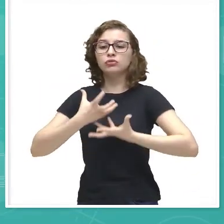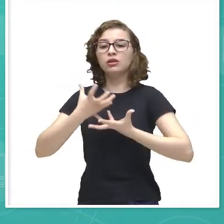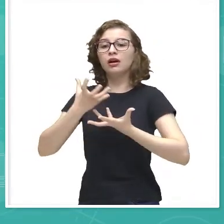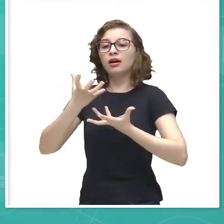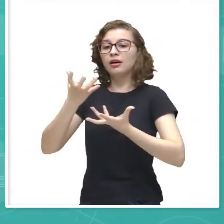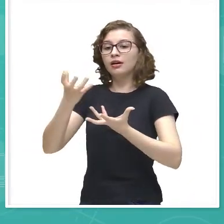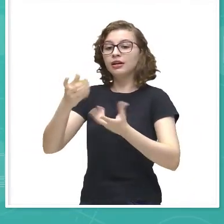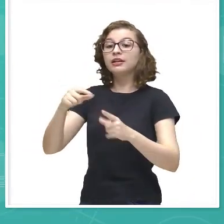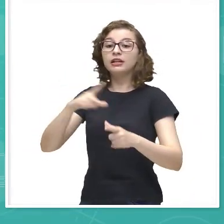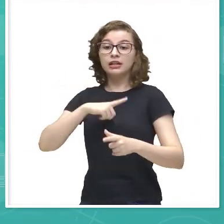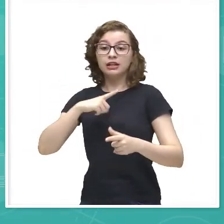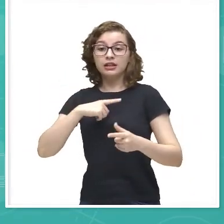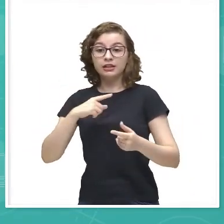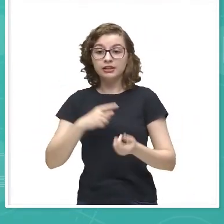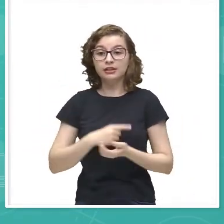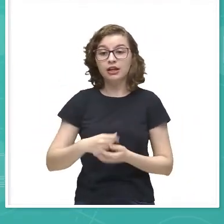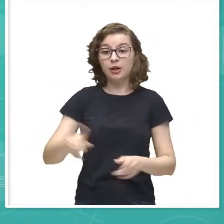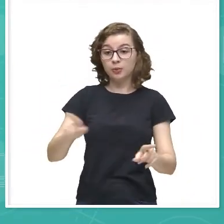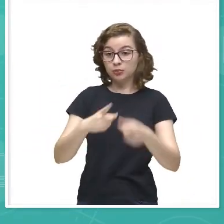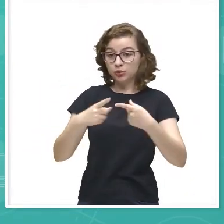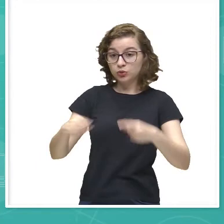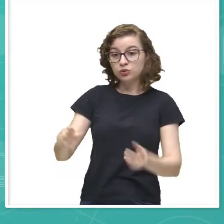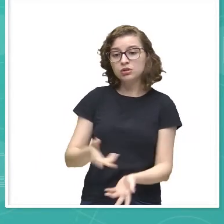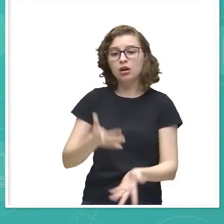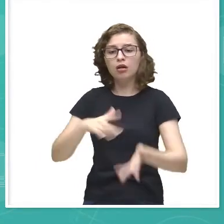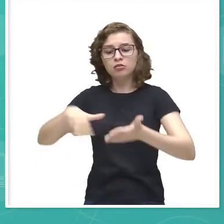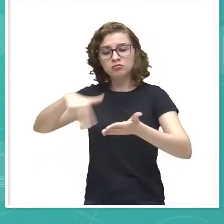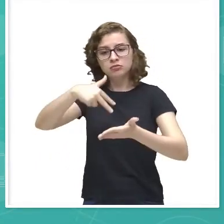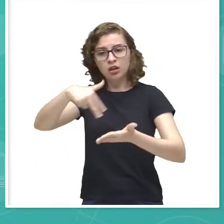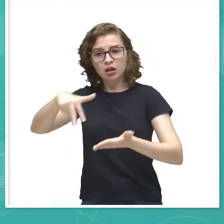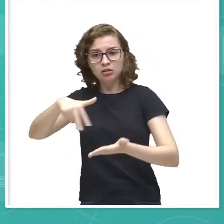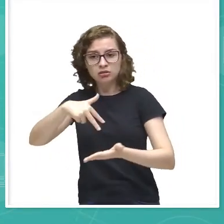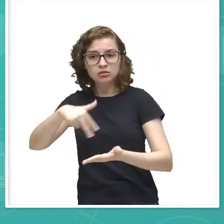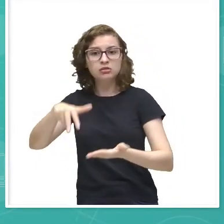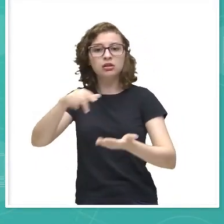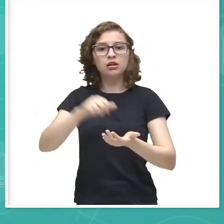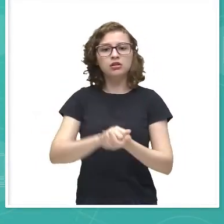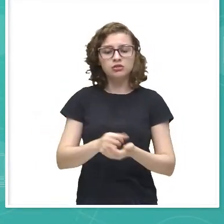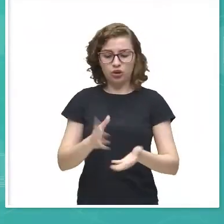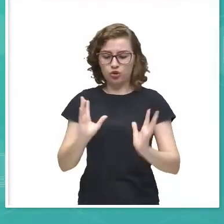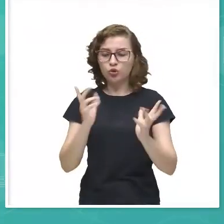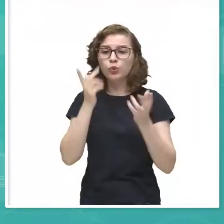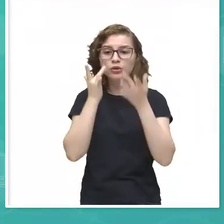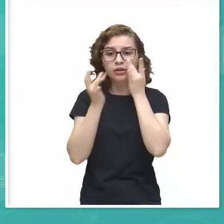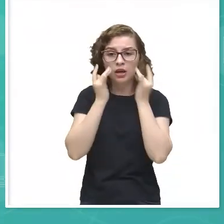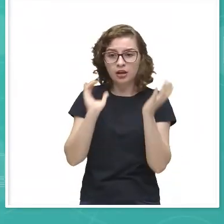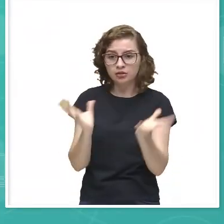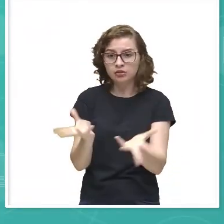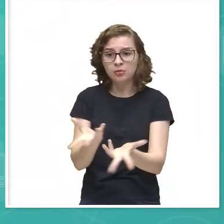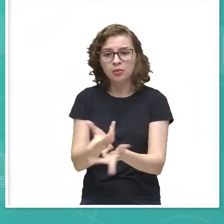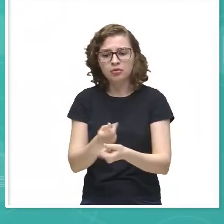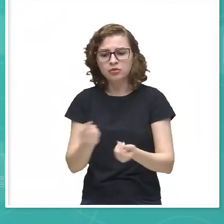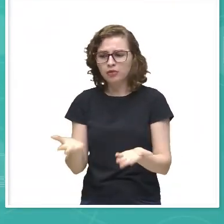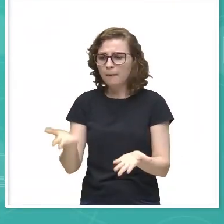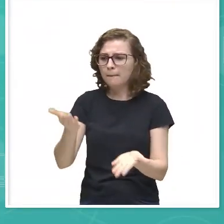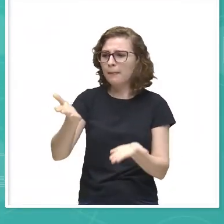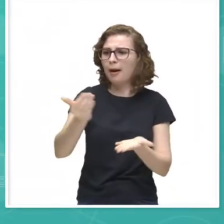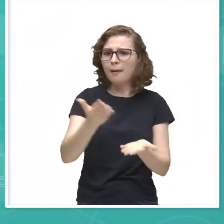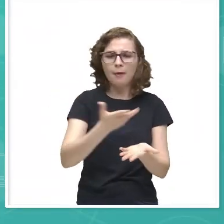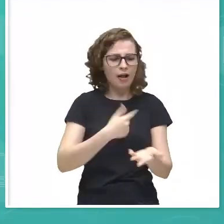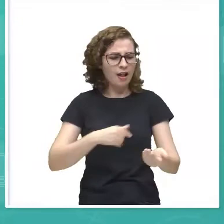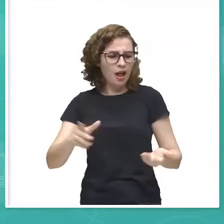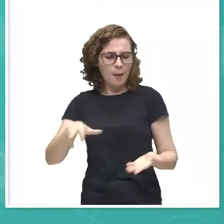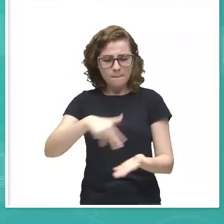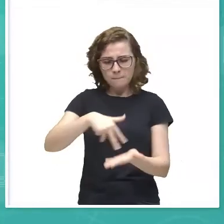dança, por encenação. Então, o teatro mágico, ele também pega várias dessas manifestações artísticas. Tem música, tem teatro,